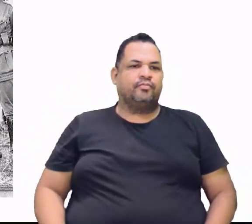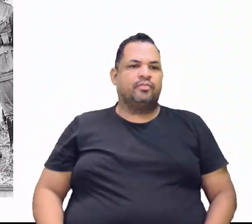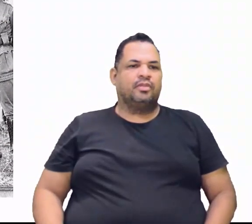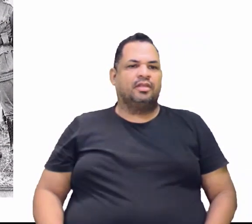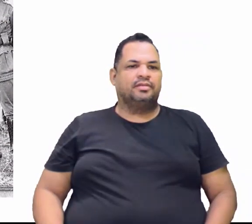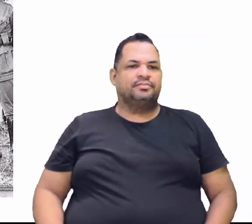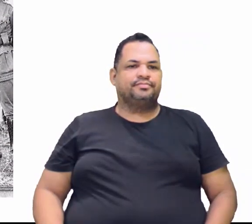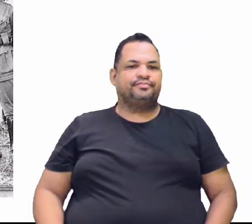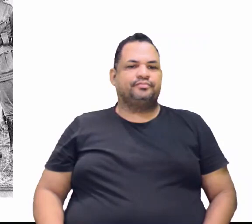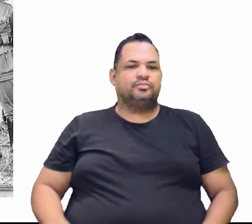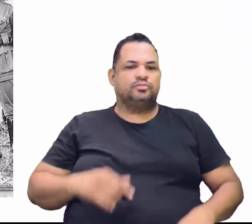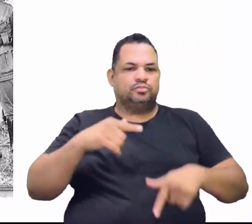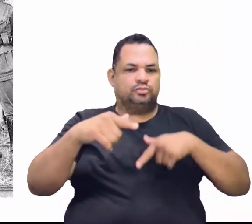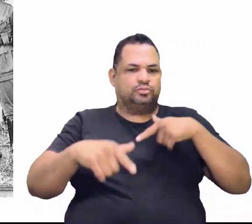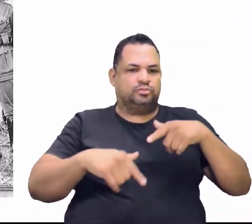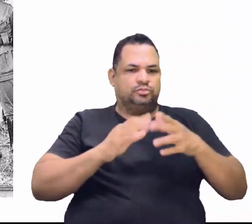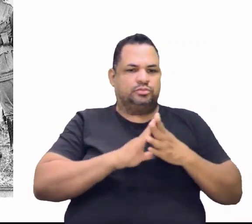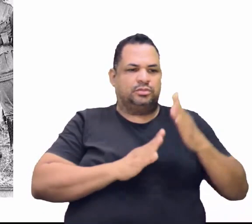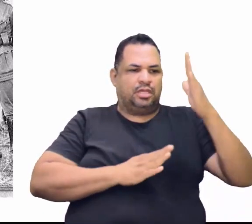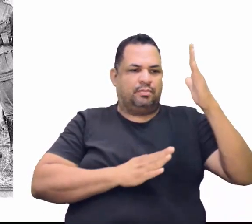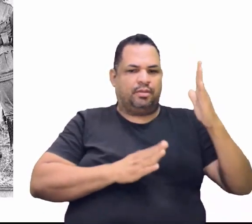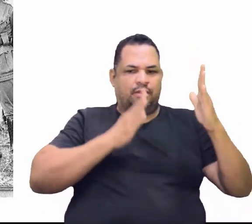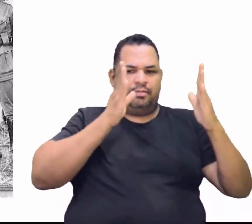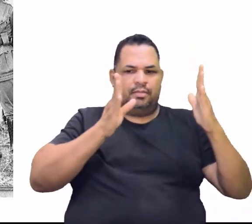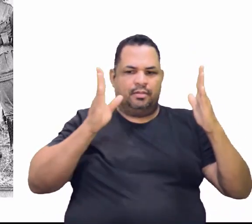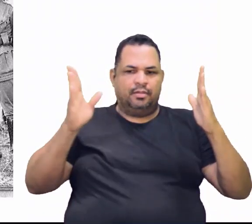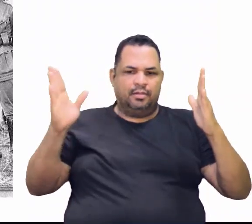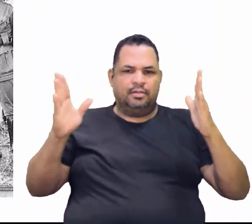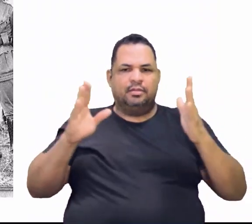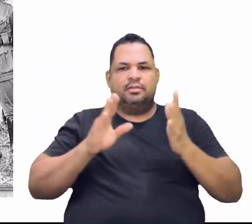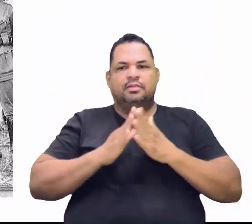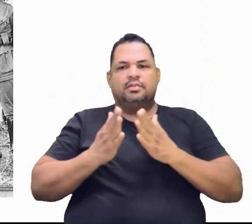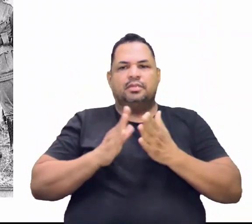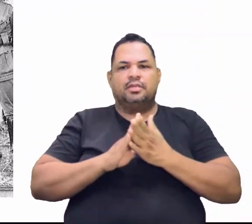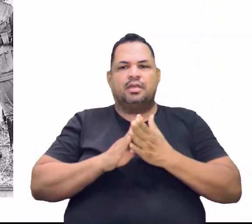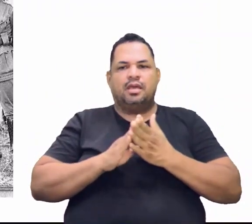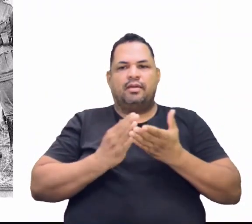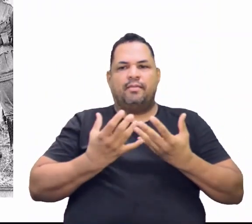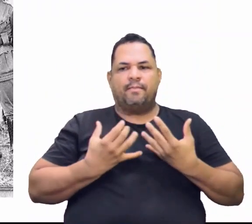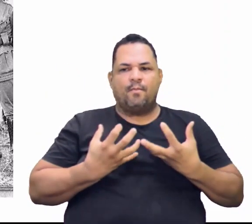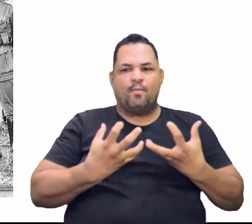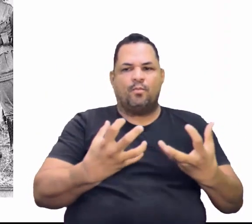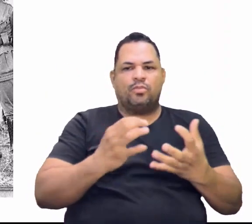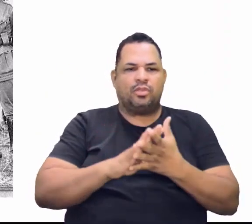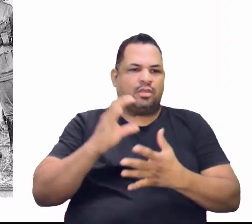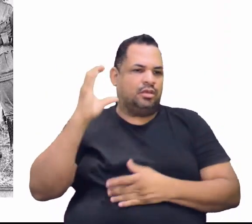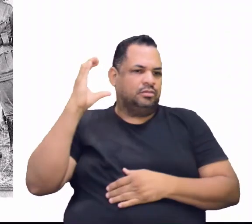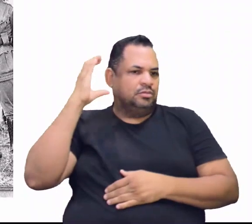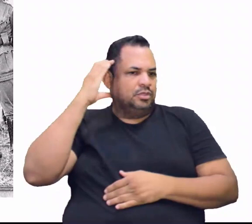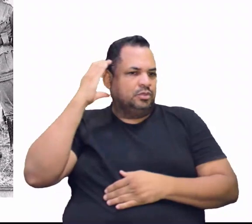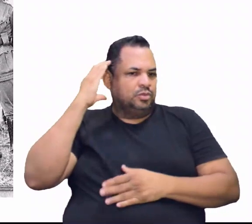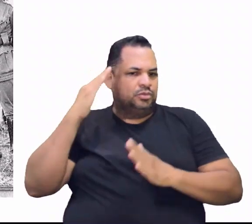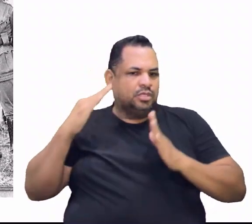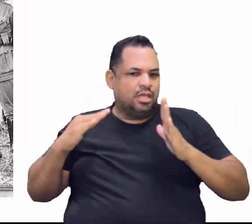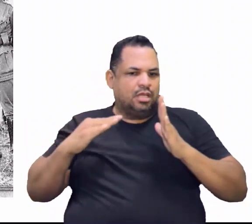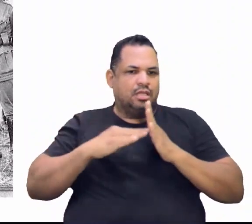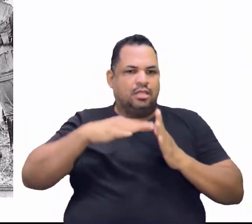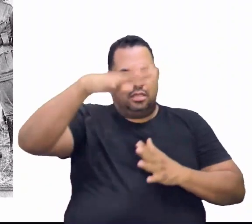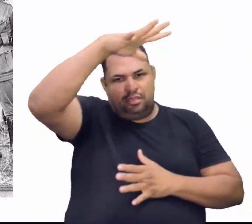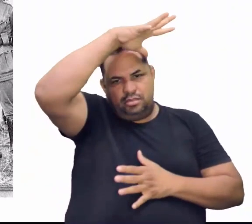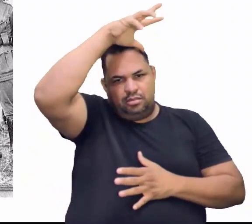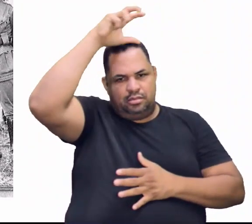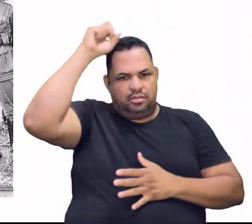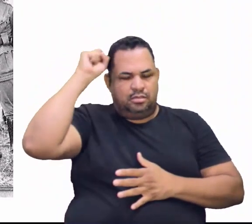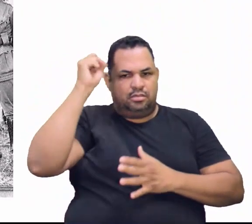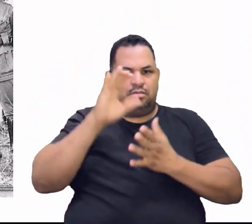obra da linha telegráfica, que ligaria os sertões de Mato Grosso ao Amazonas, foi de grande proporção, que destinava